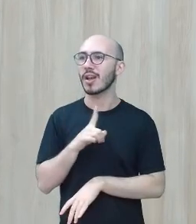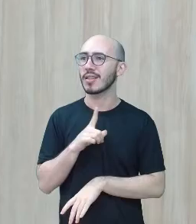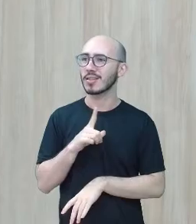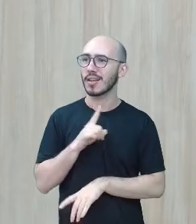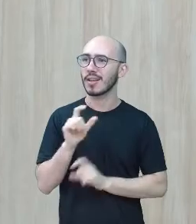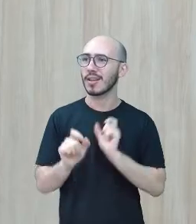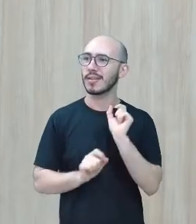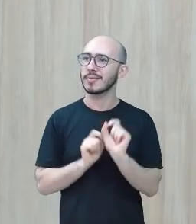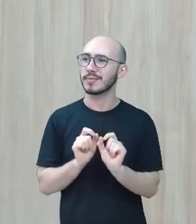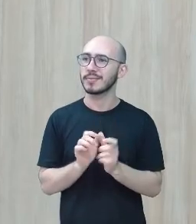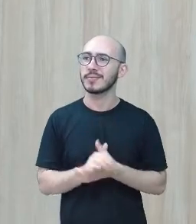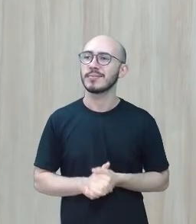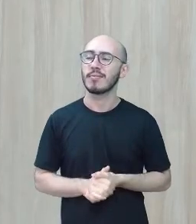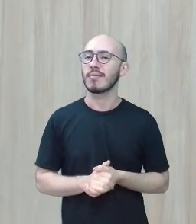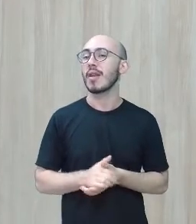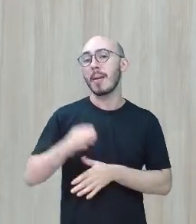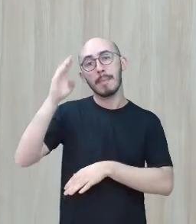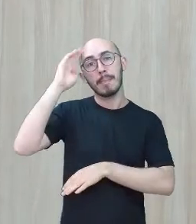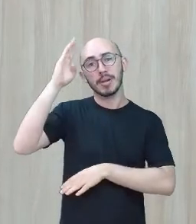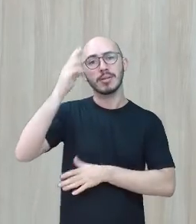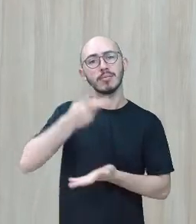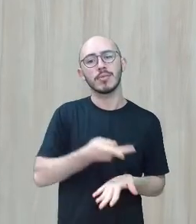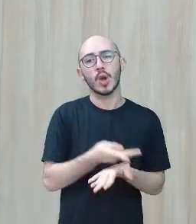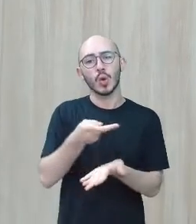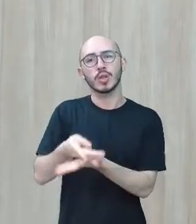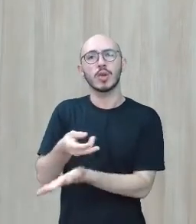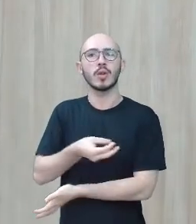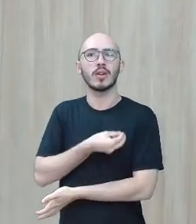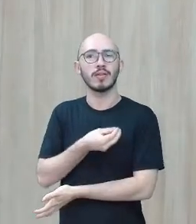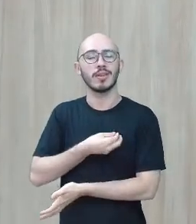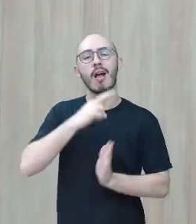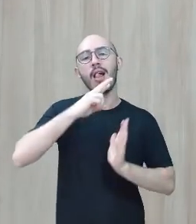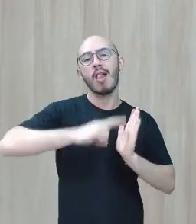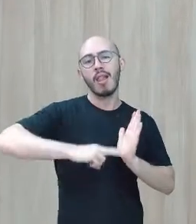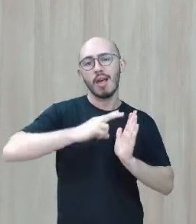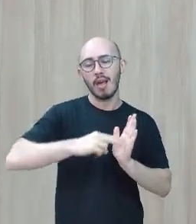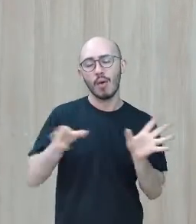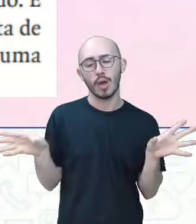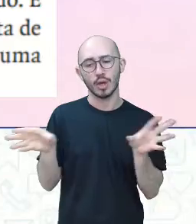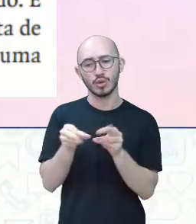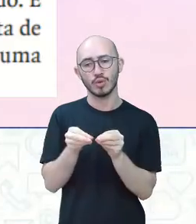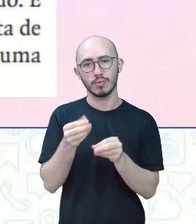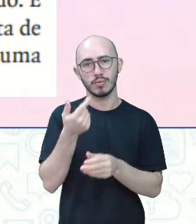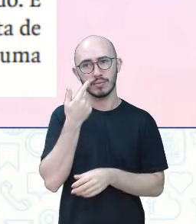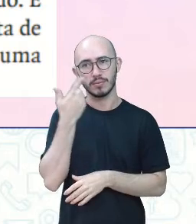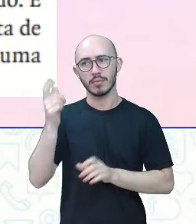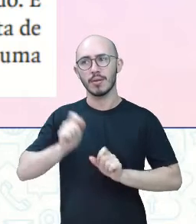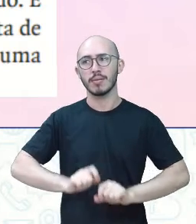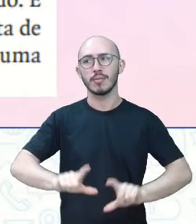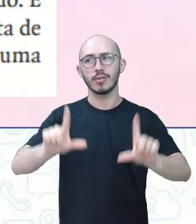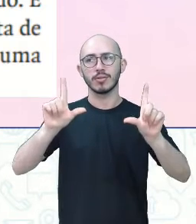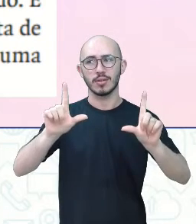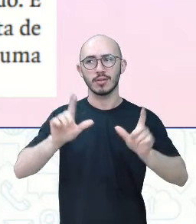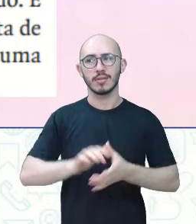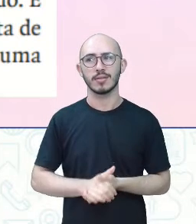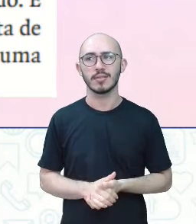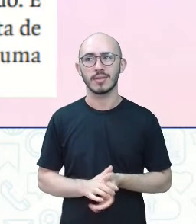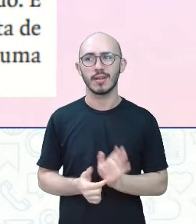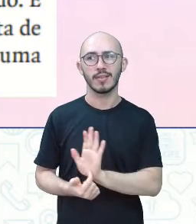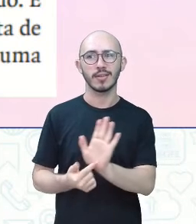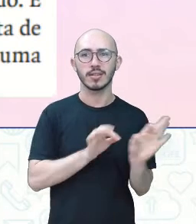aspectos, as principais realizações de sua vida. Vamos ler aqui um trechinho. Vou botar aí na tela para vocês